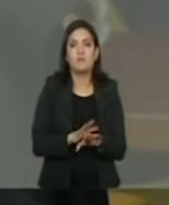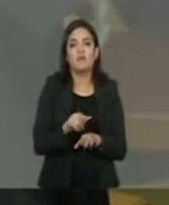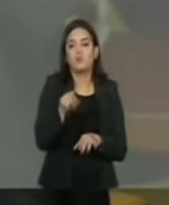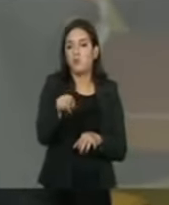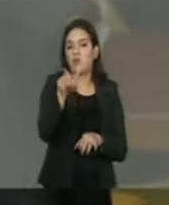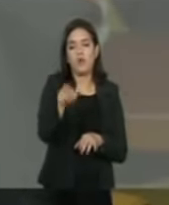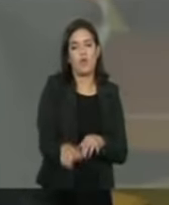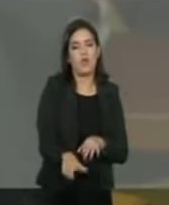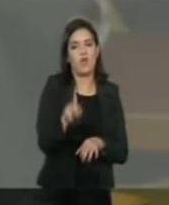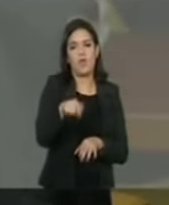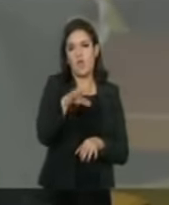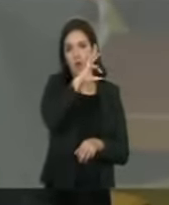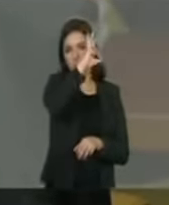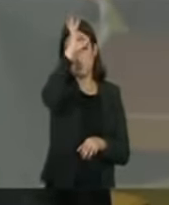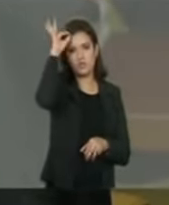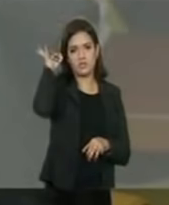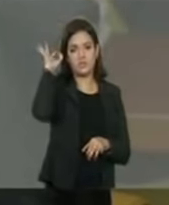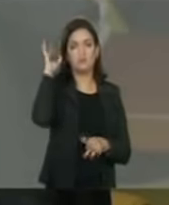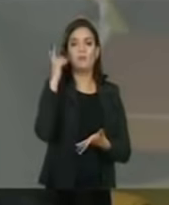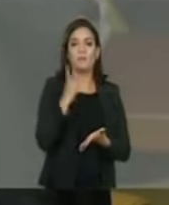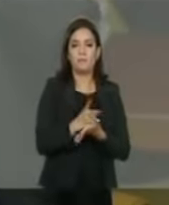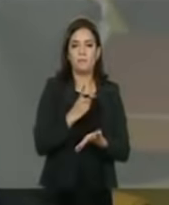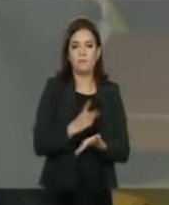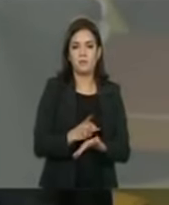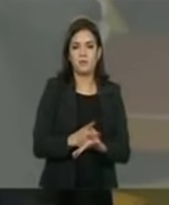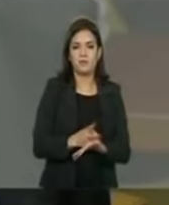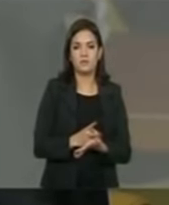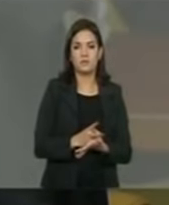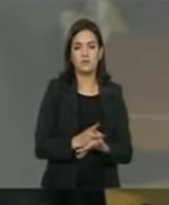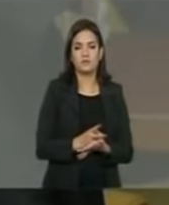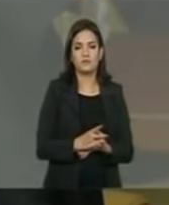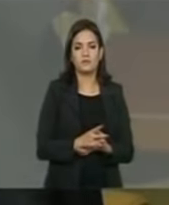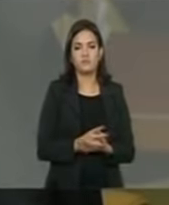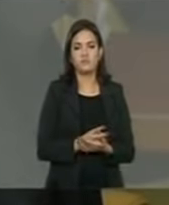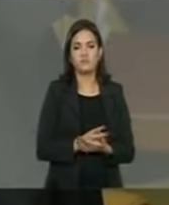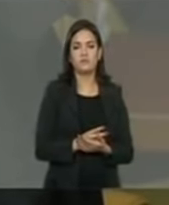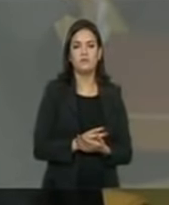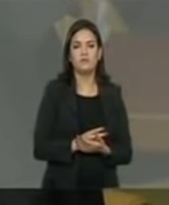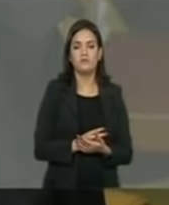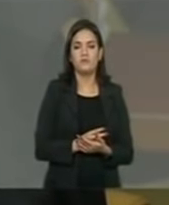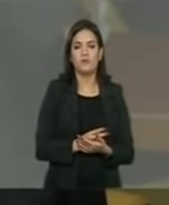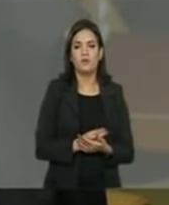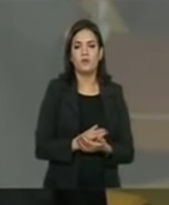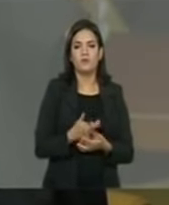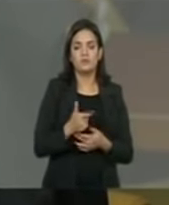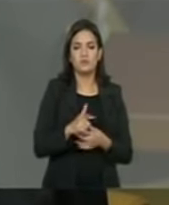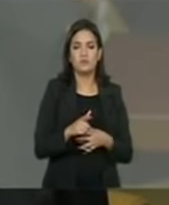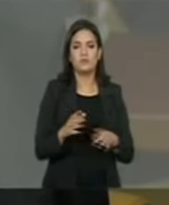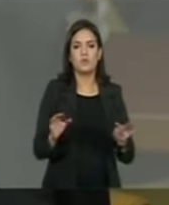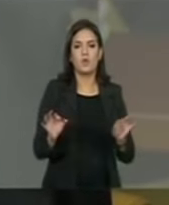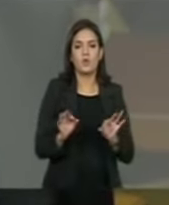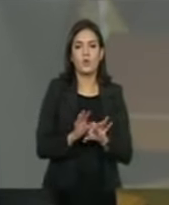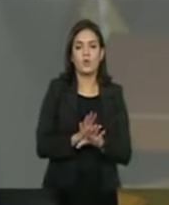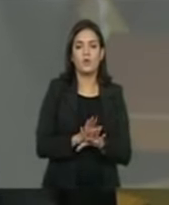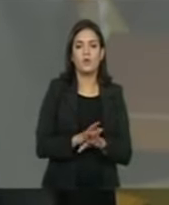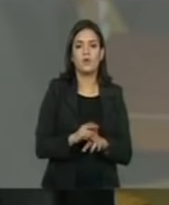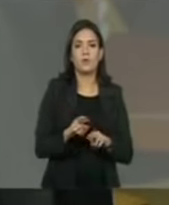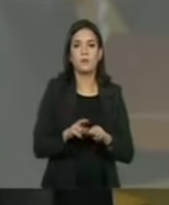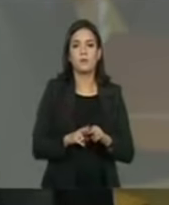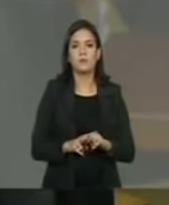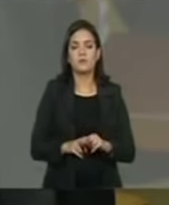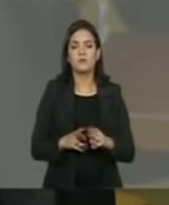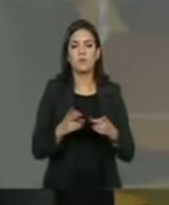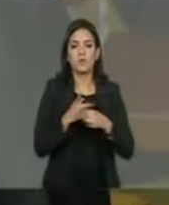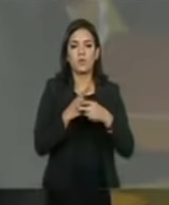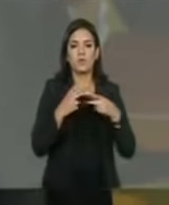inocente ainda que daqui não se possa concluir pela ilegitimidade da utilização de meios com ativos